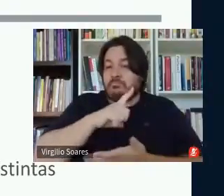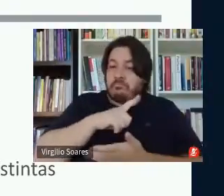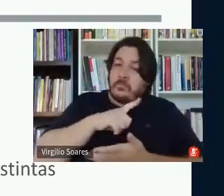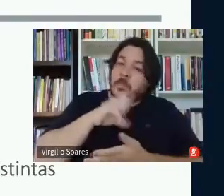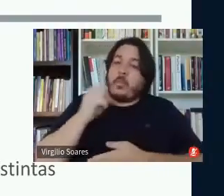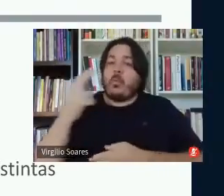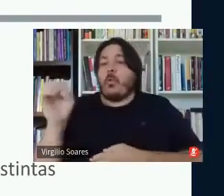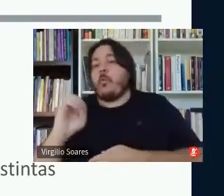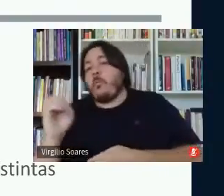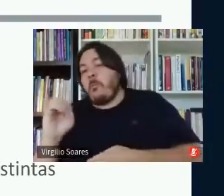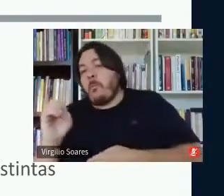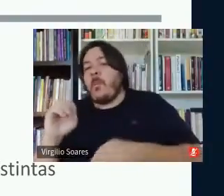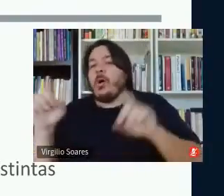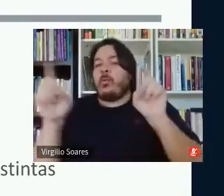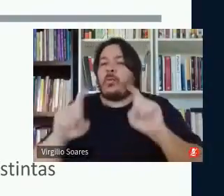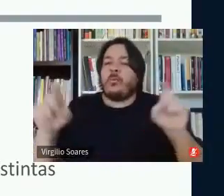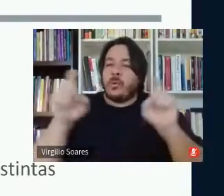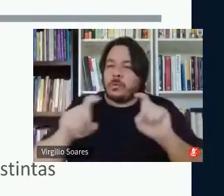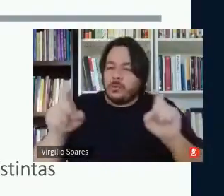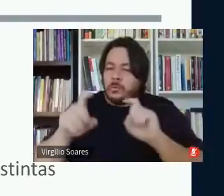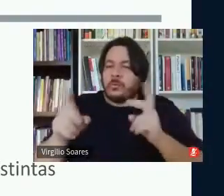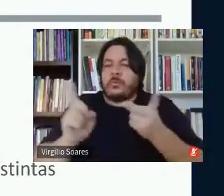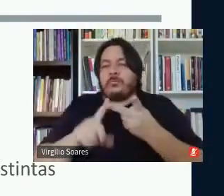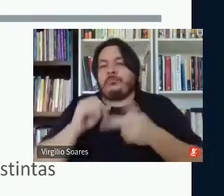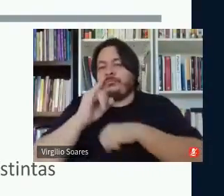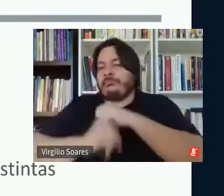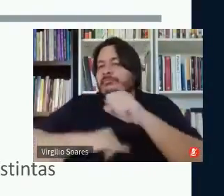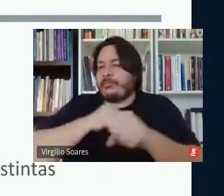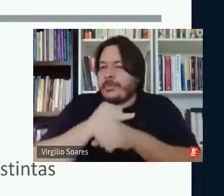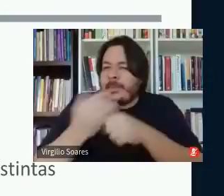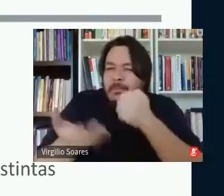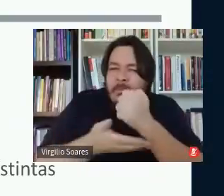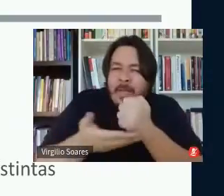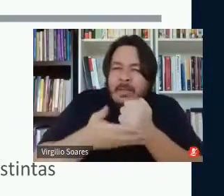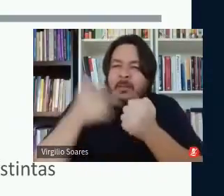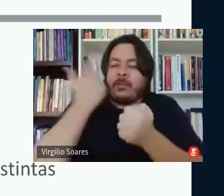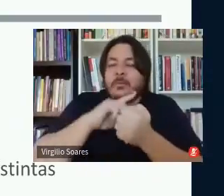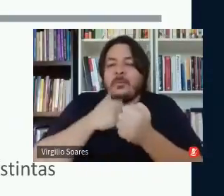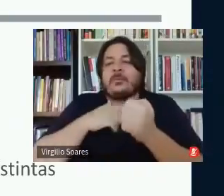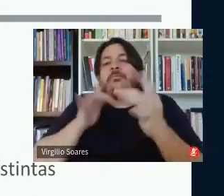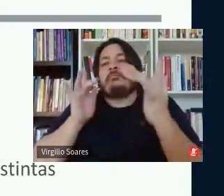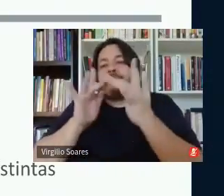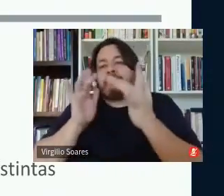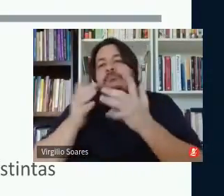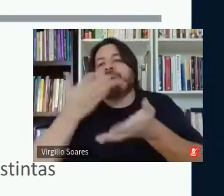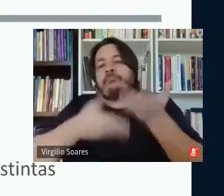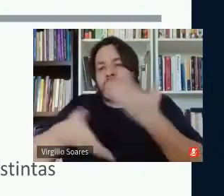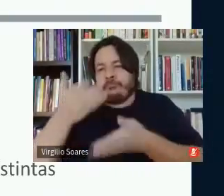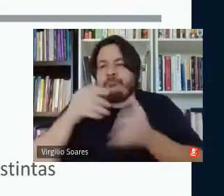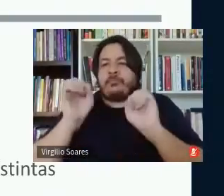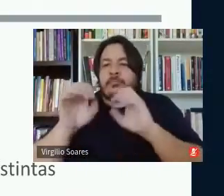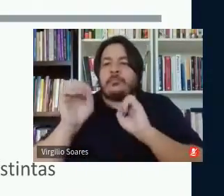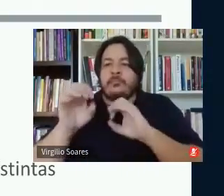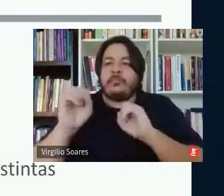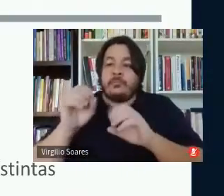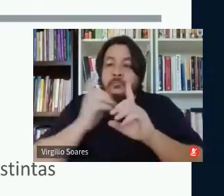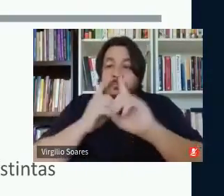computadores de uso pessoal, internet mínima razoável, para sequer participarem do ensino à distância em nosso